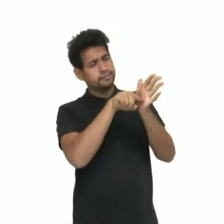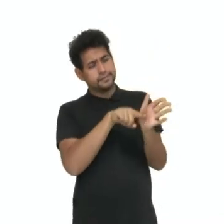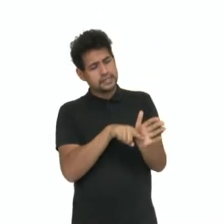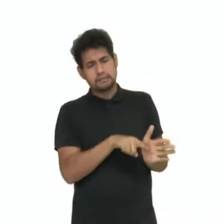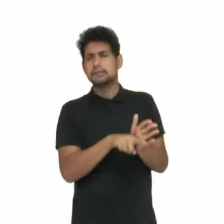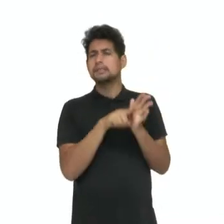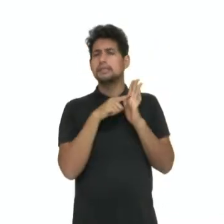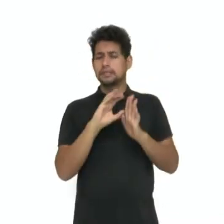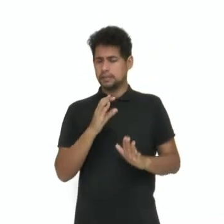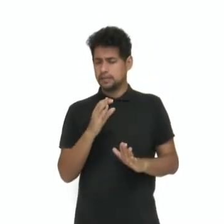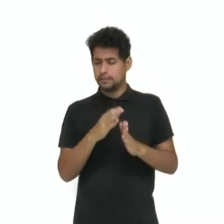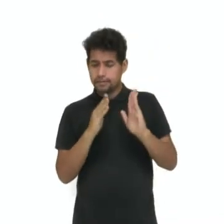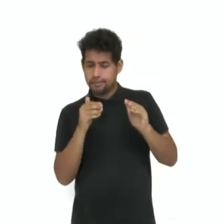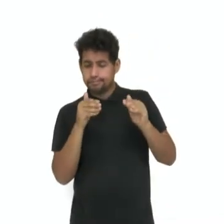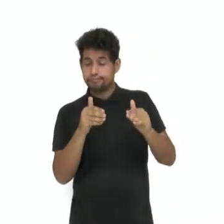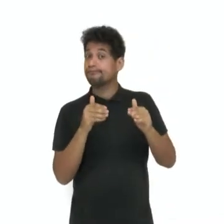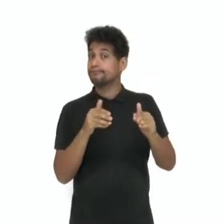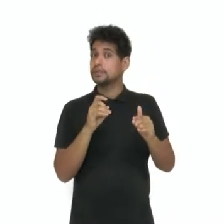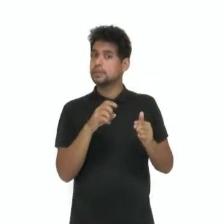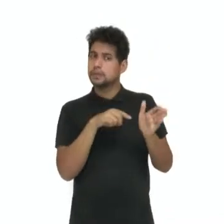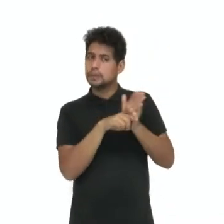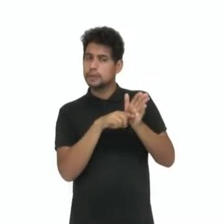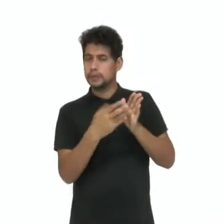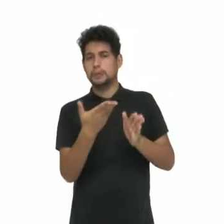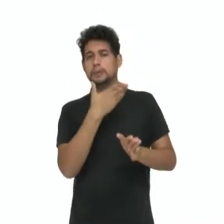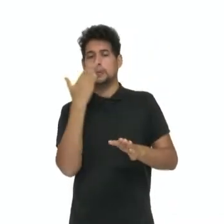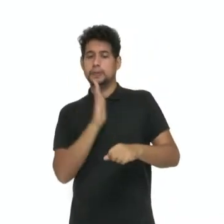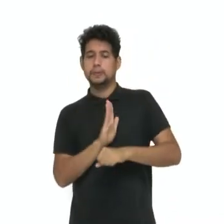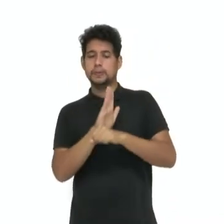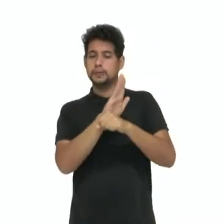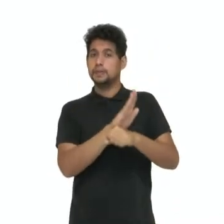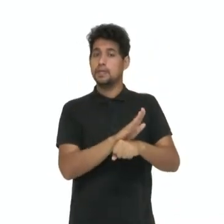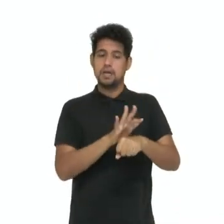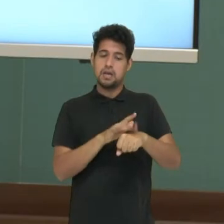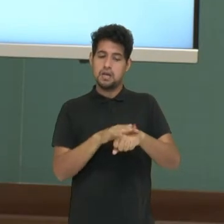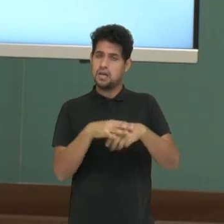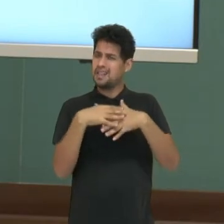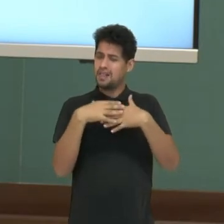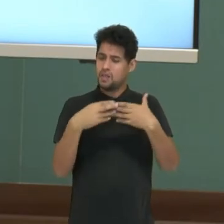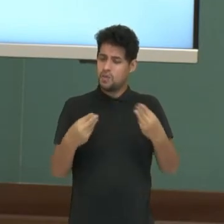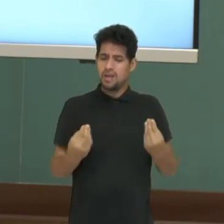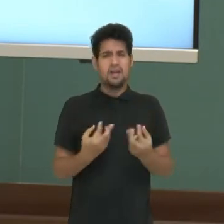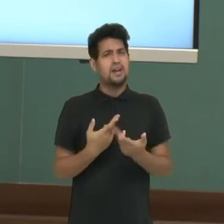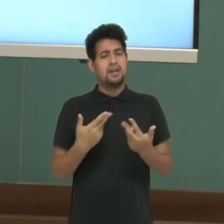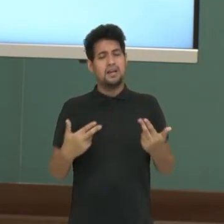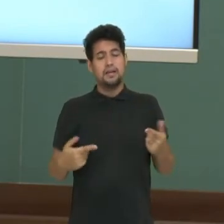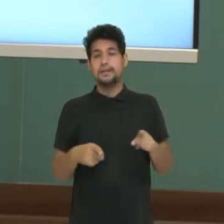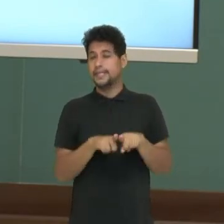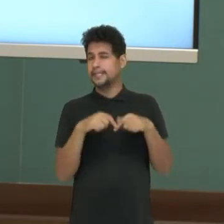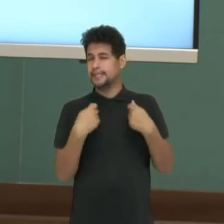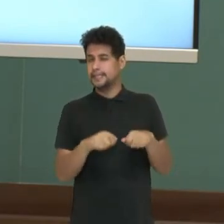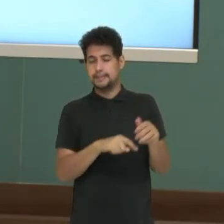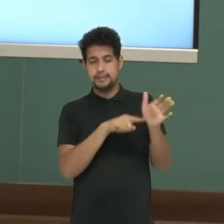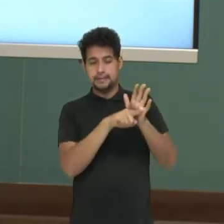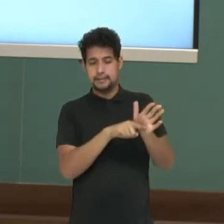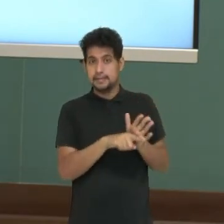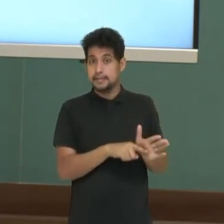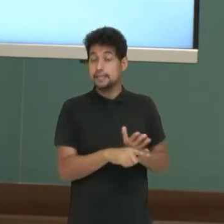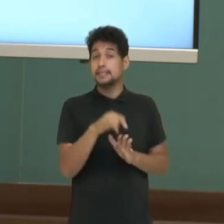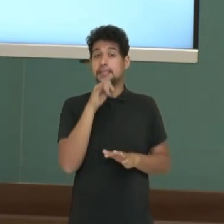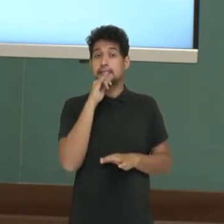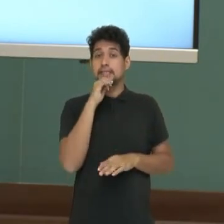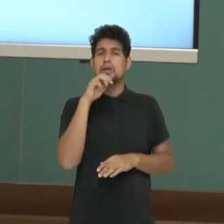região, com fins pacíficos, para poder então desenvolver curas para várias doenças, Você precisa pesquisar, por exemplo, os